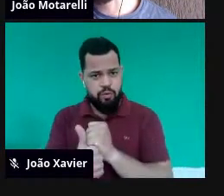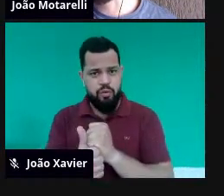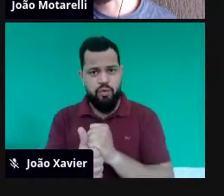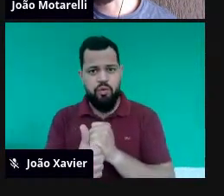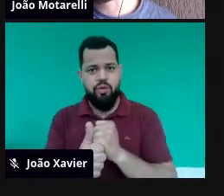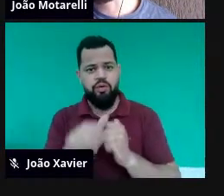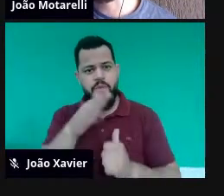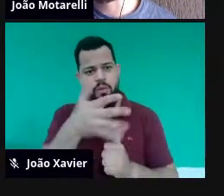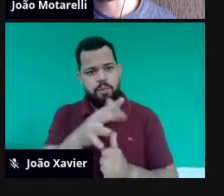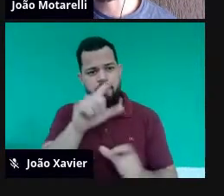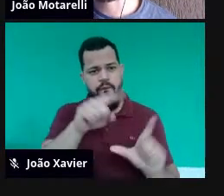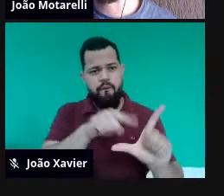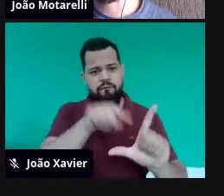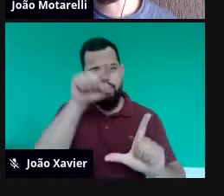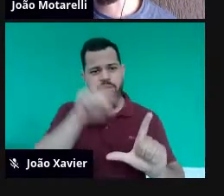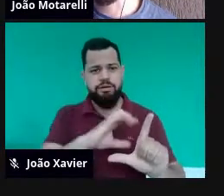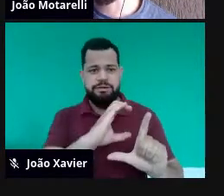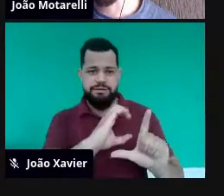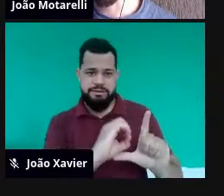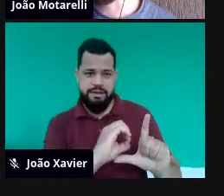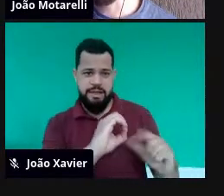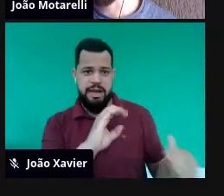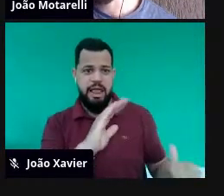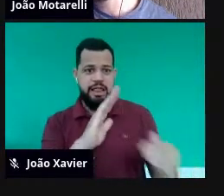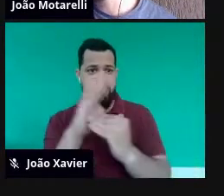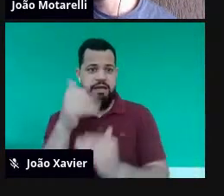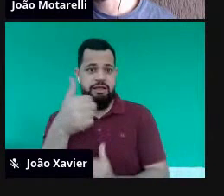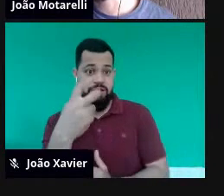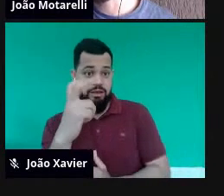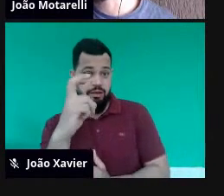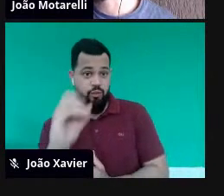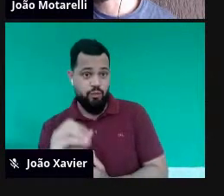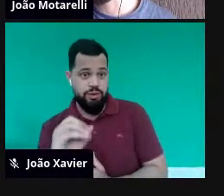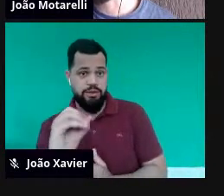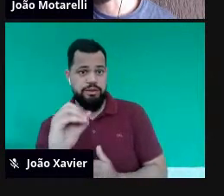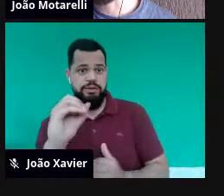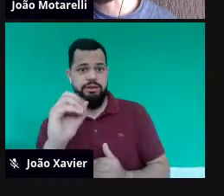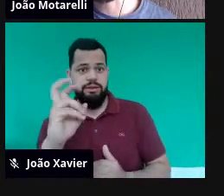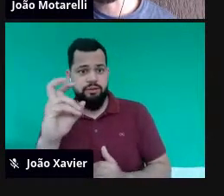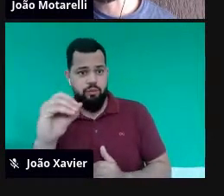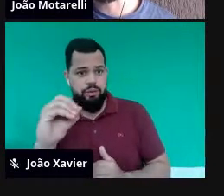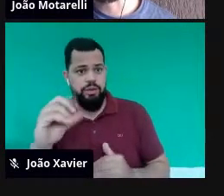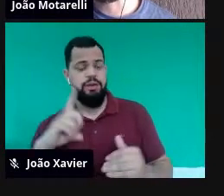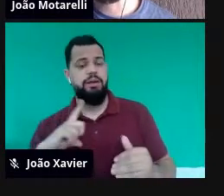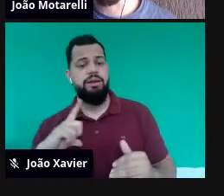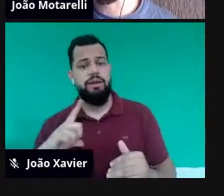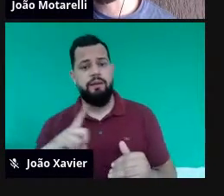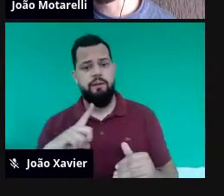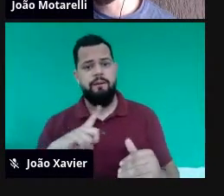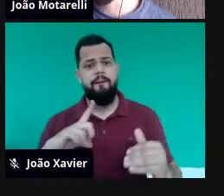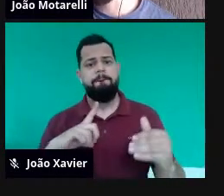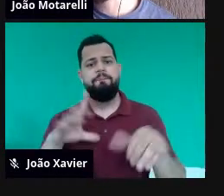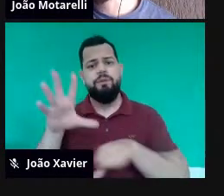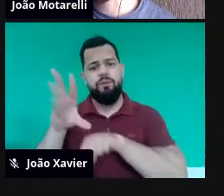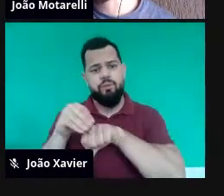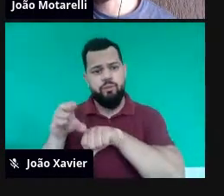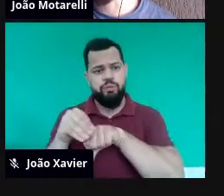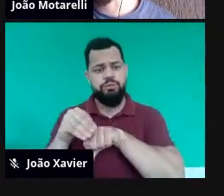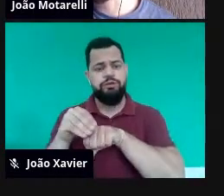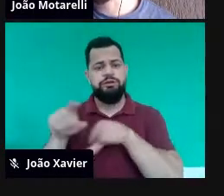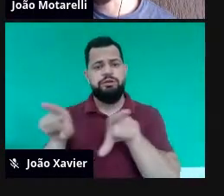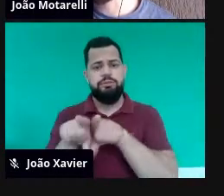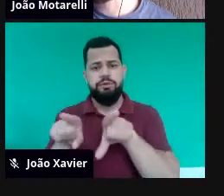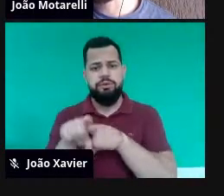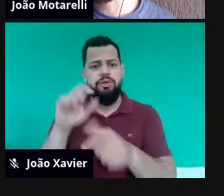a 50% de indivíduos com transtorno alimentar, e a gente vê que dentro do esporte, né, que tem o cunho estético, é o esporte